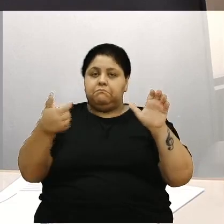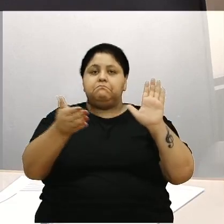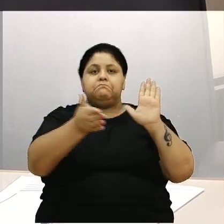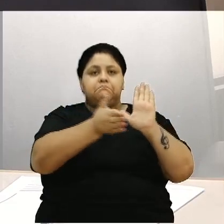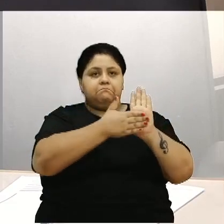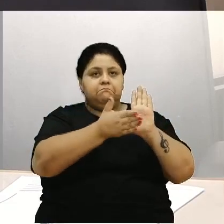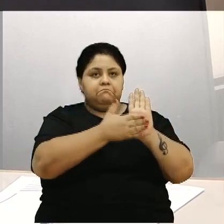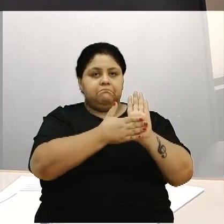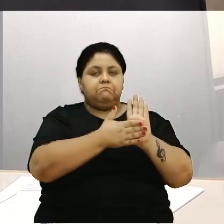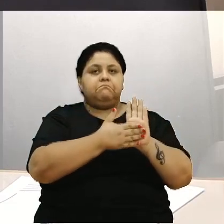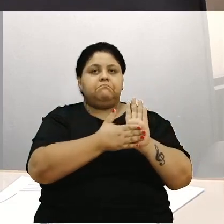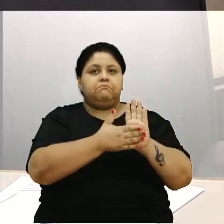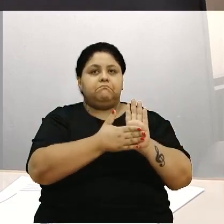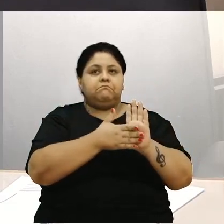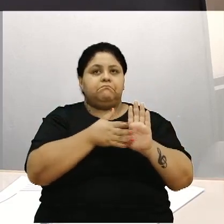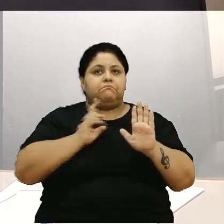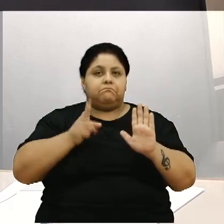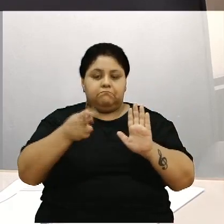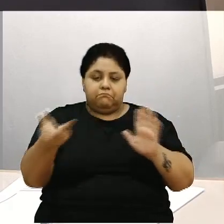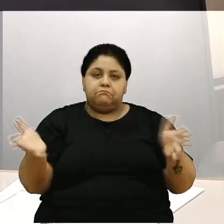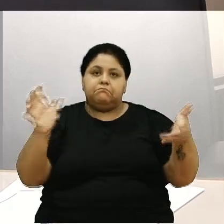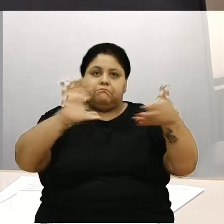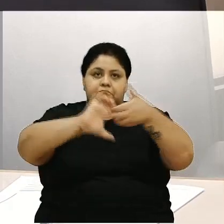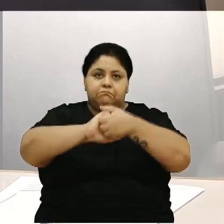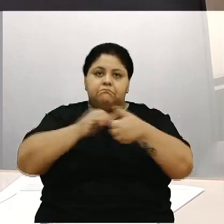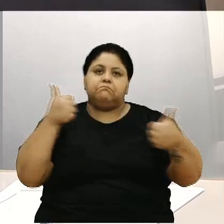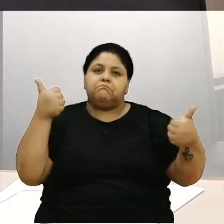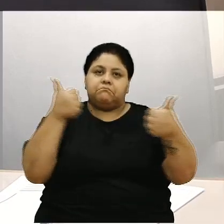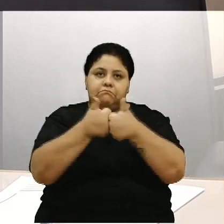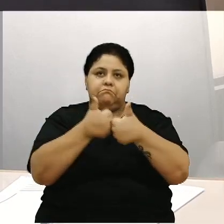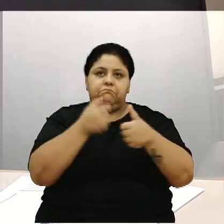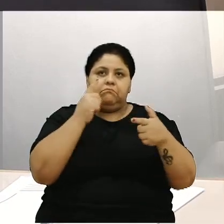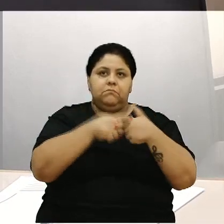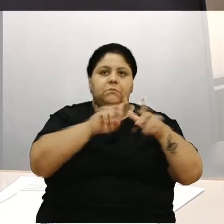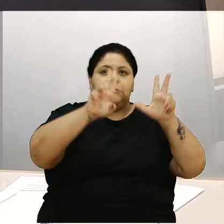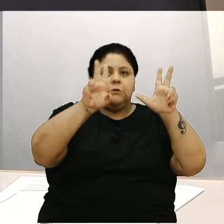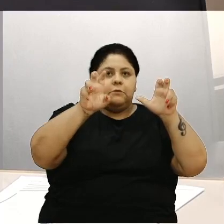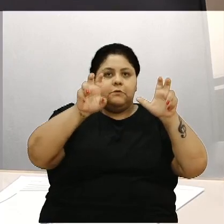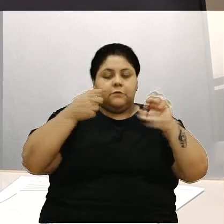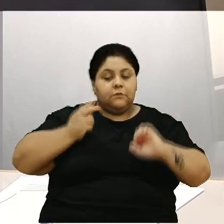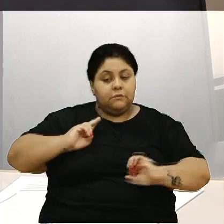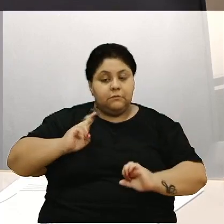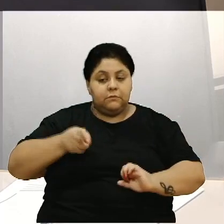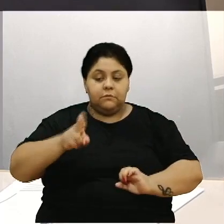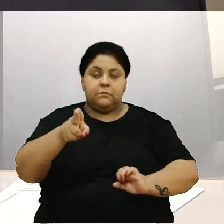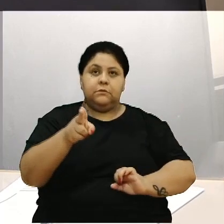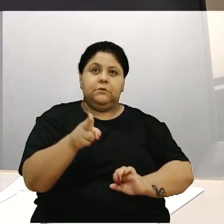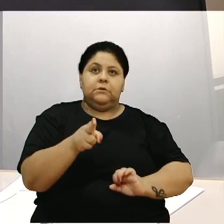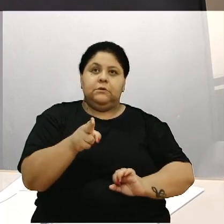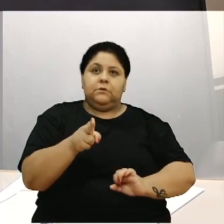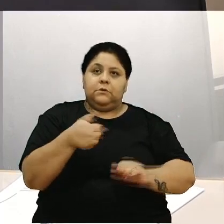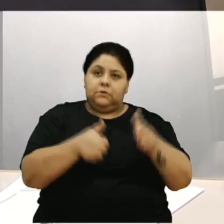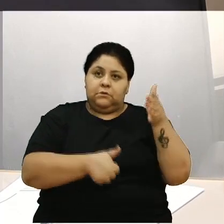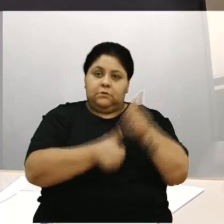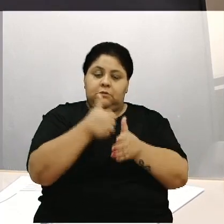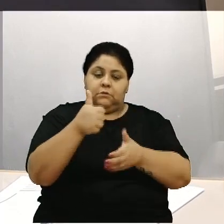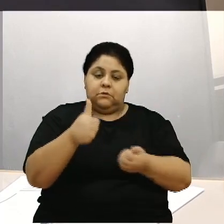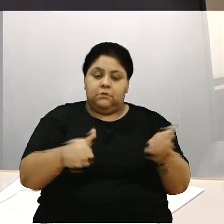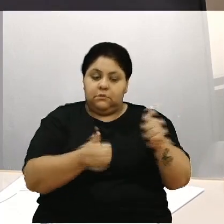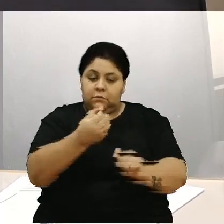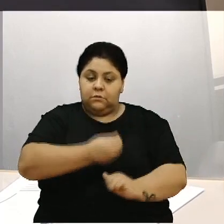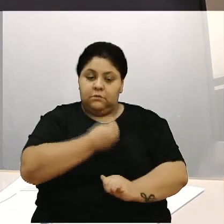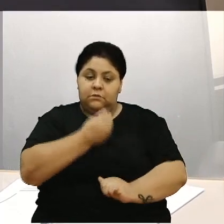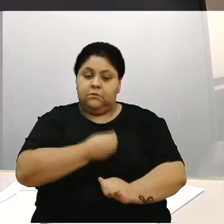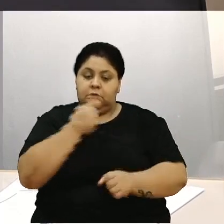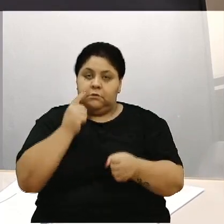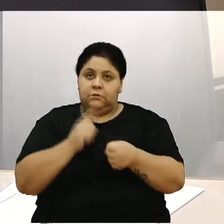Tati. Sou um eterno parceiro da senhora, porque os temas que trazes aqui sempre é para melhorar a qualidade de vida da nossa